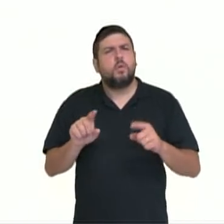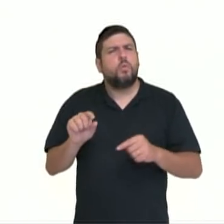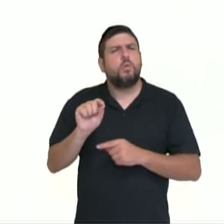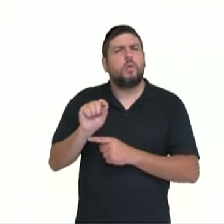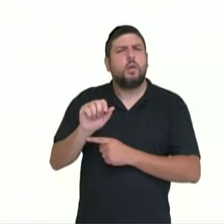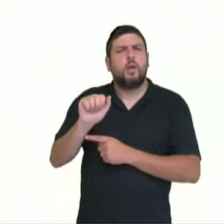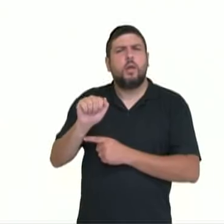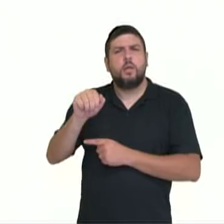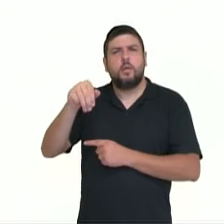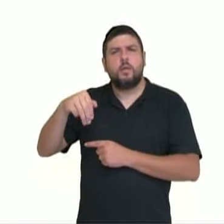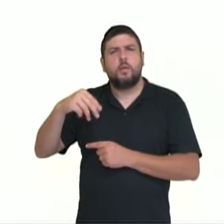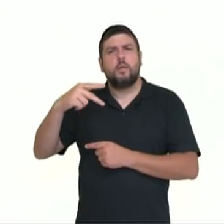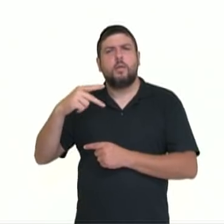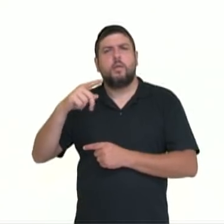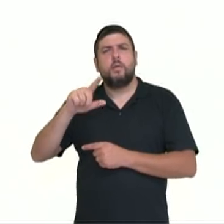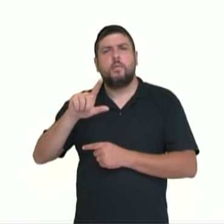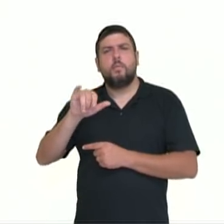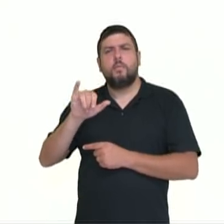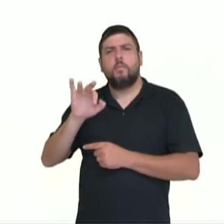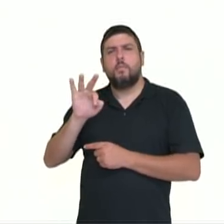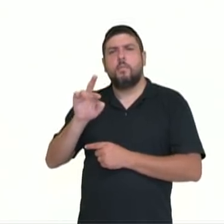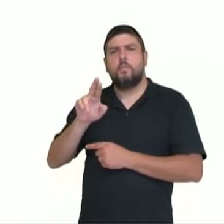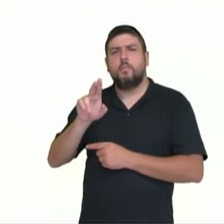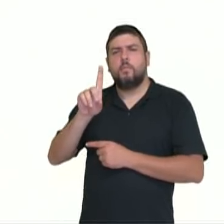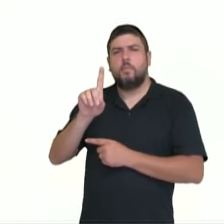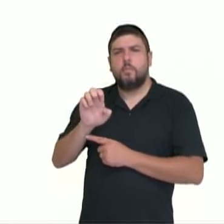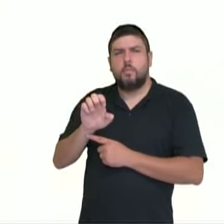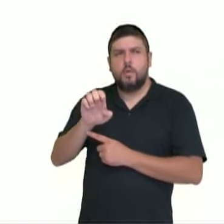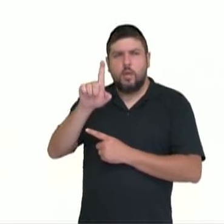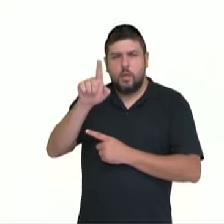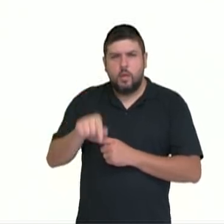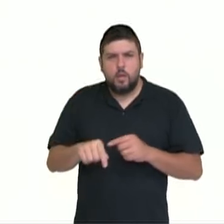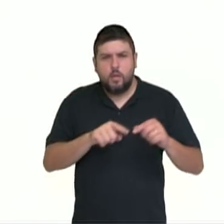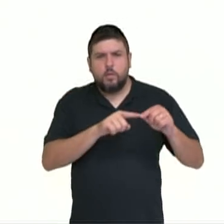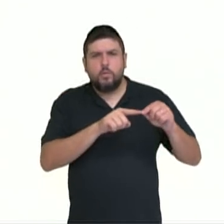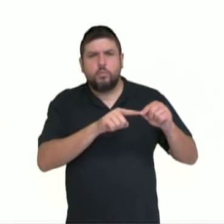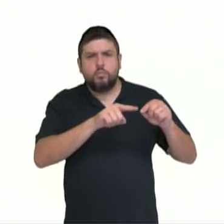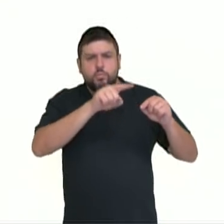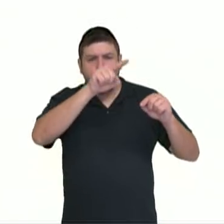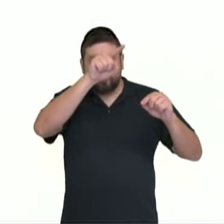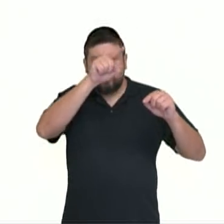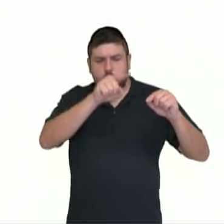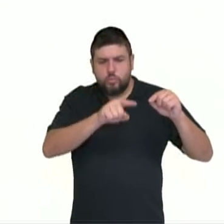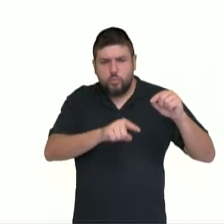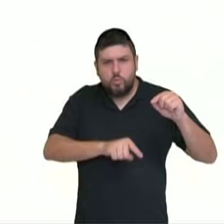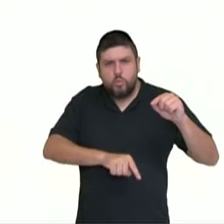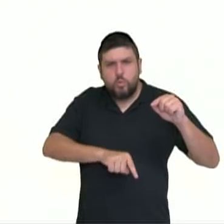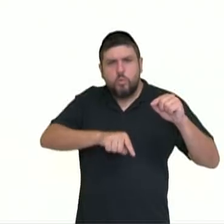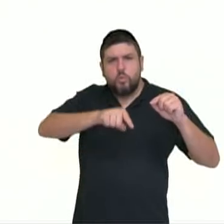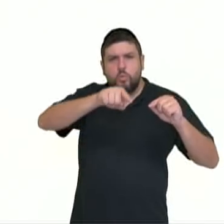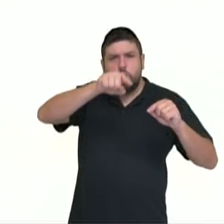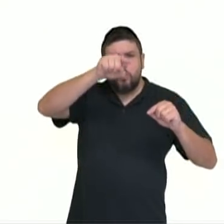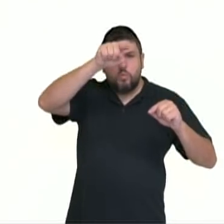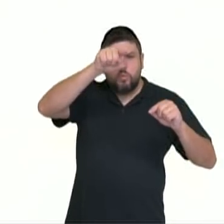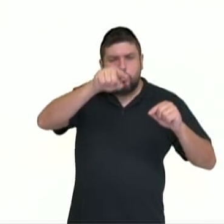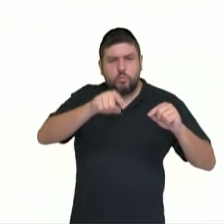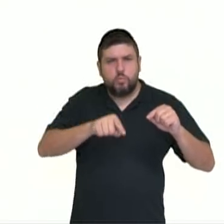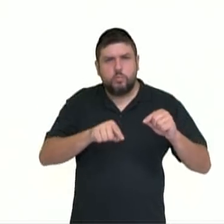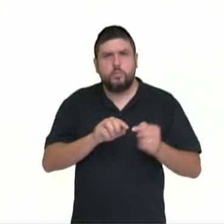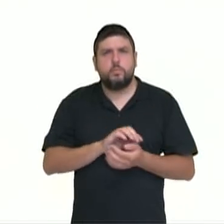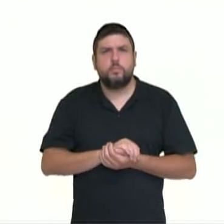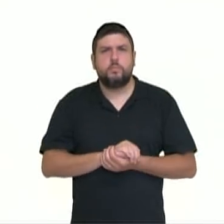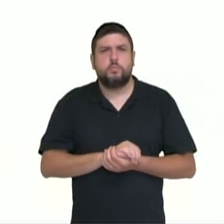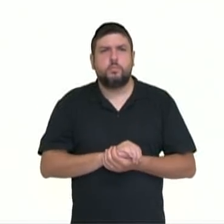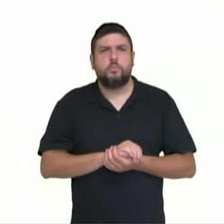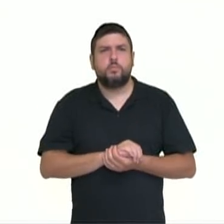amplitude? É o comprimento aqui da onda. Então,